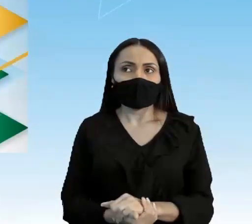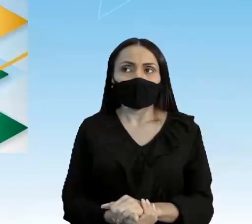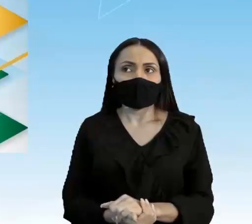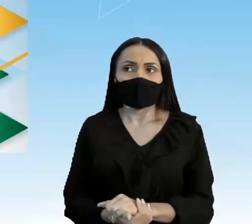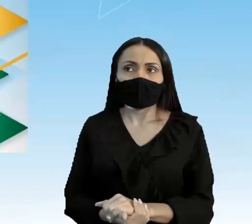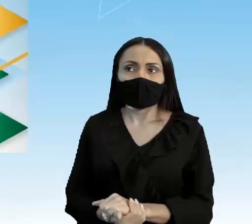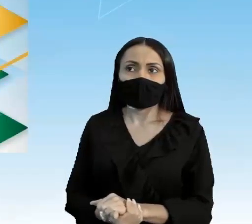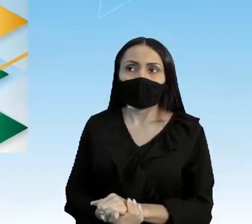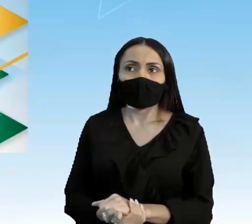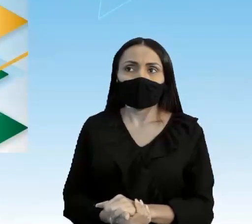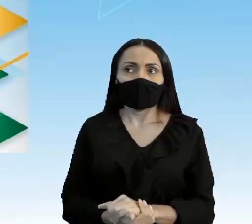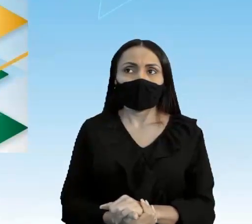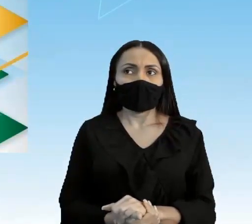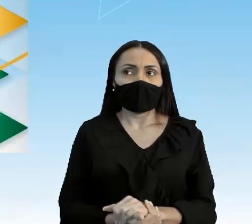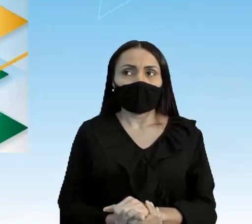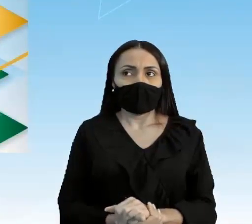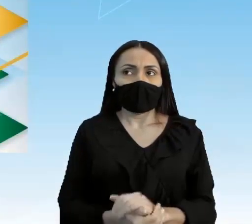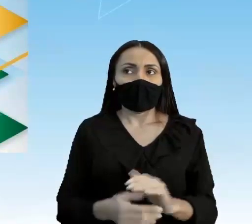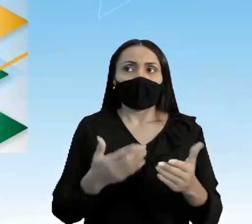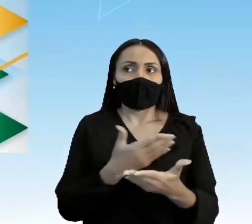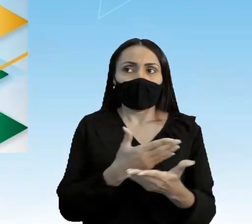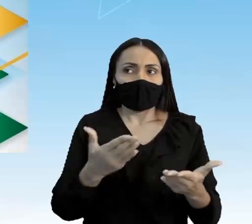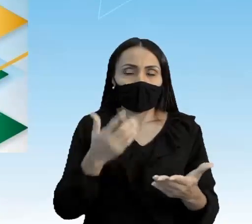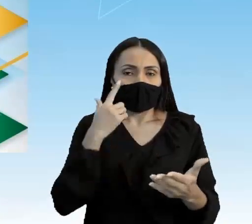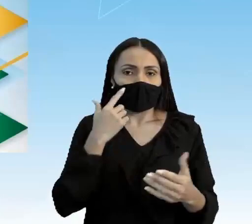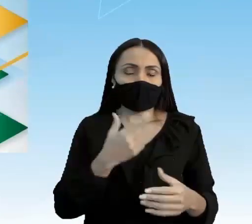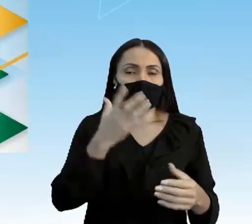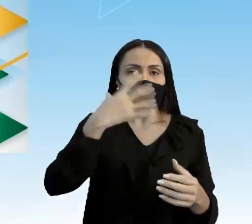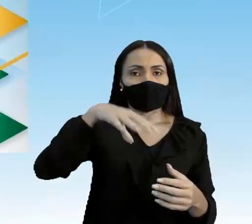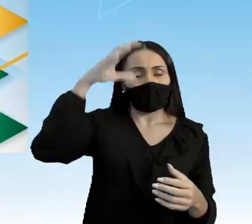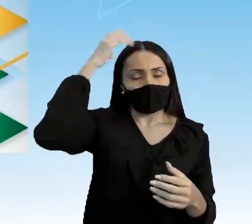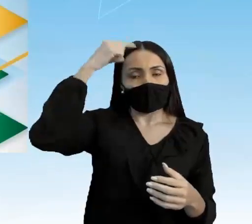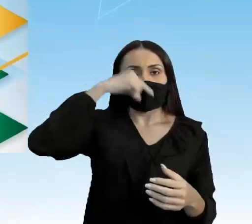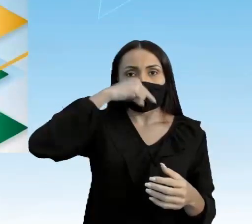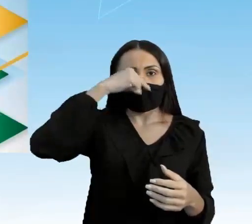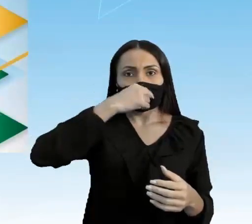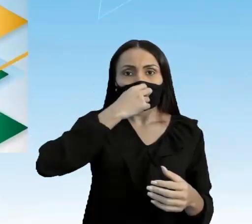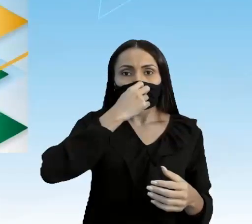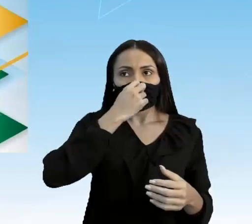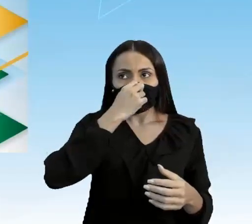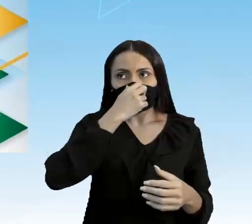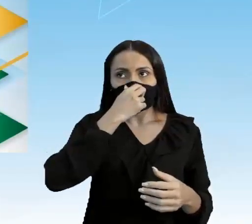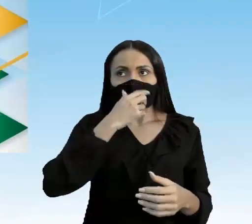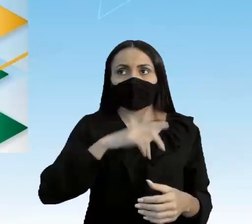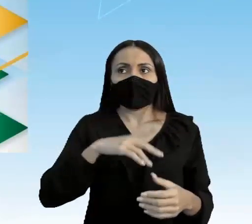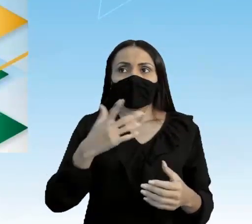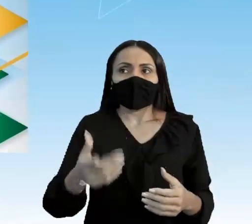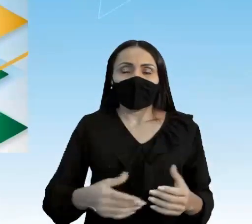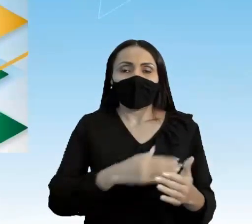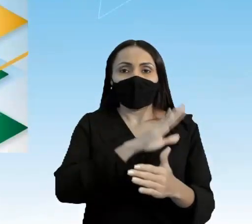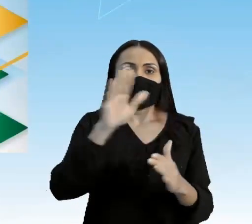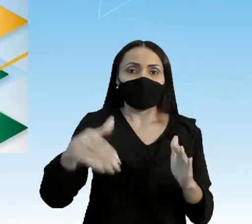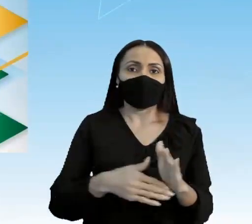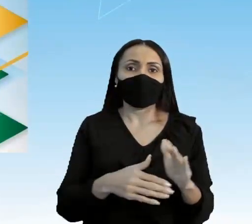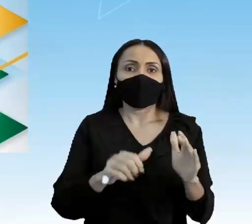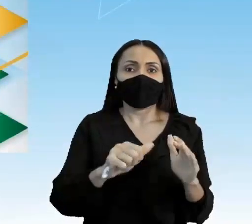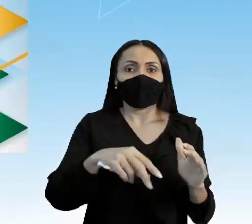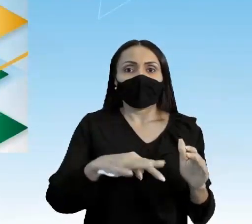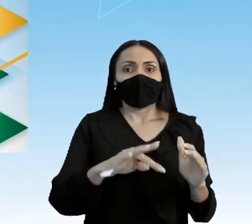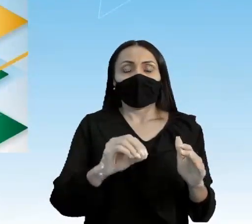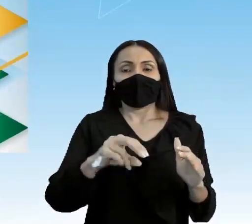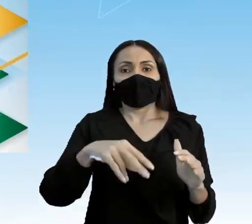espanholas, alojadas no vice-reino do Peru. Ele e seu general, Antônio José